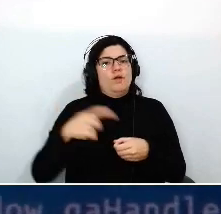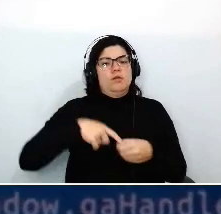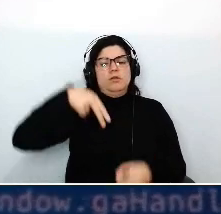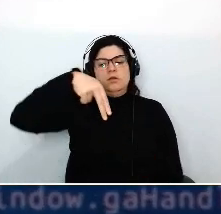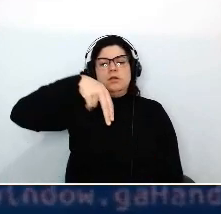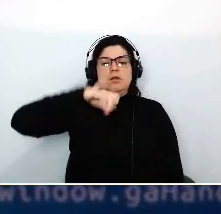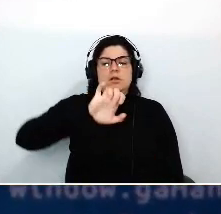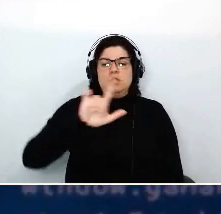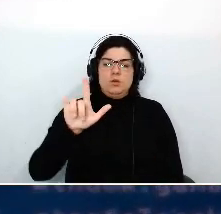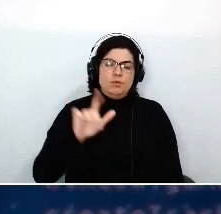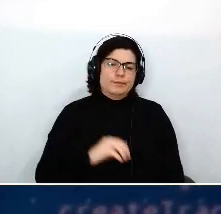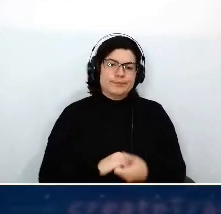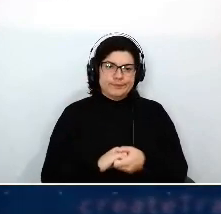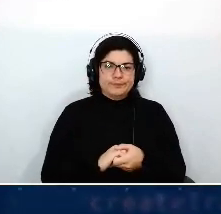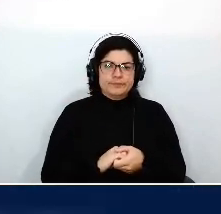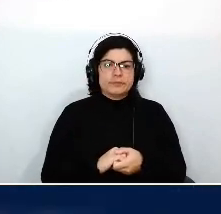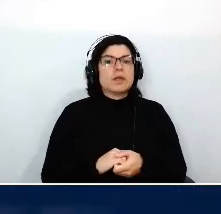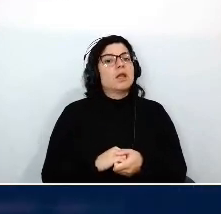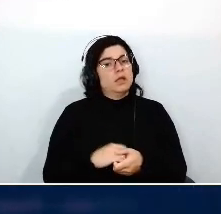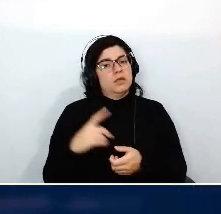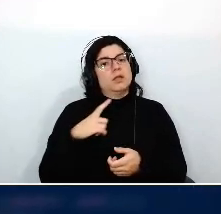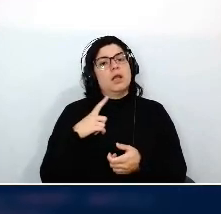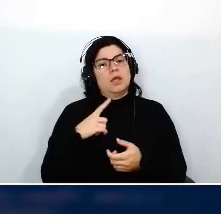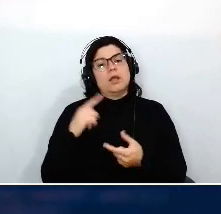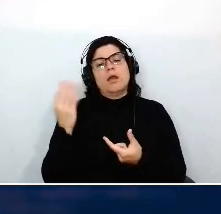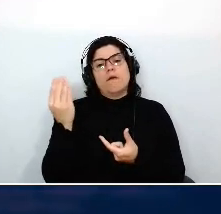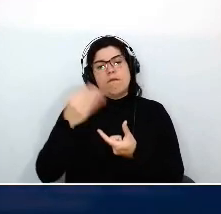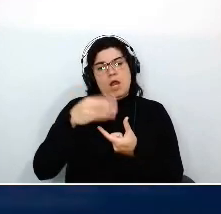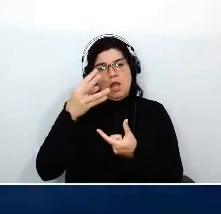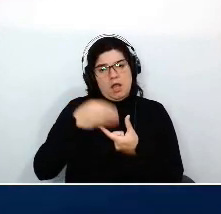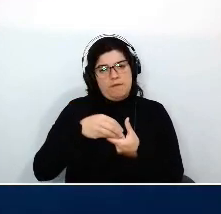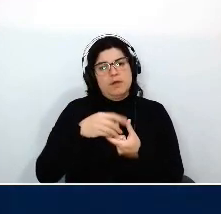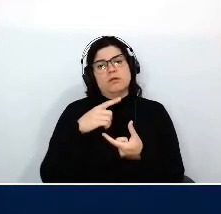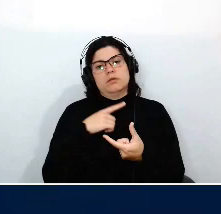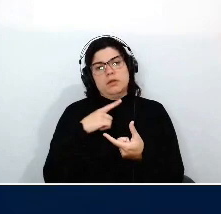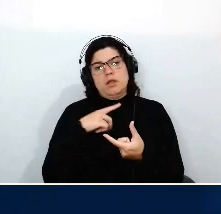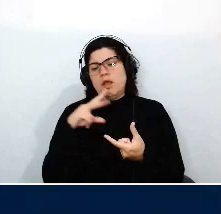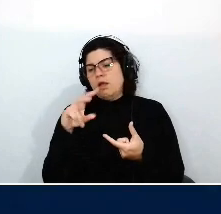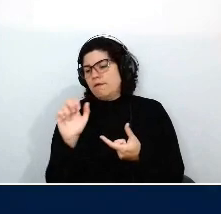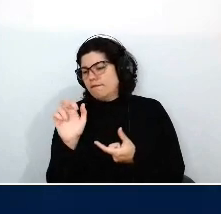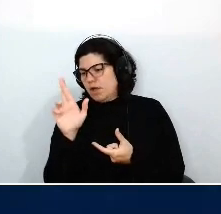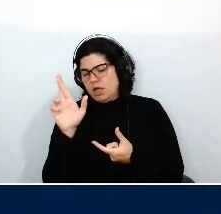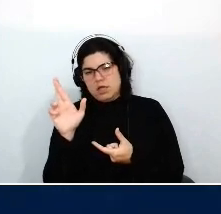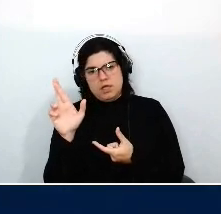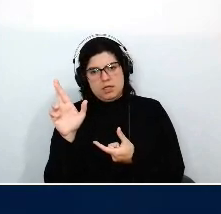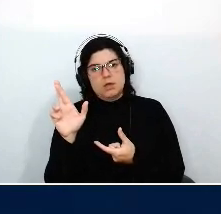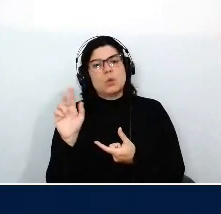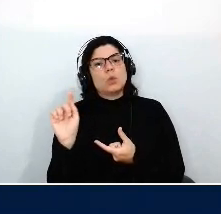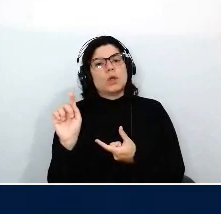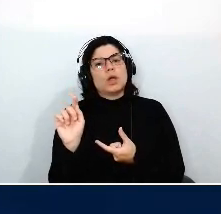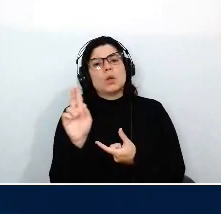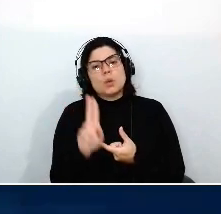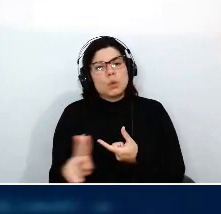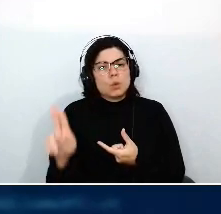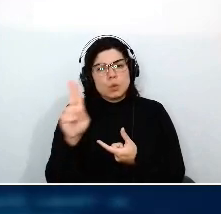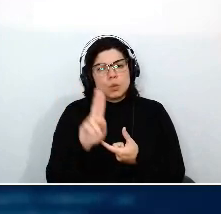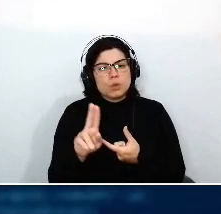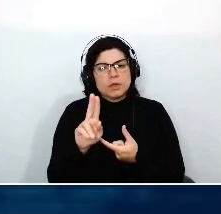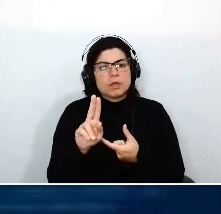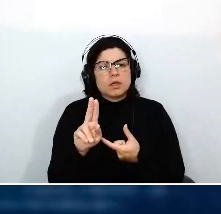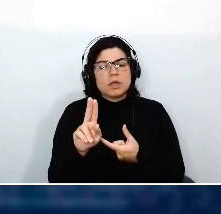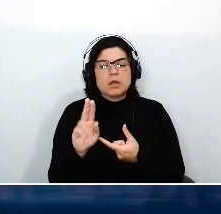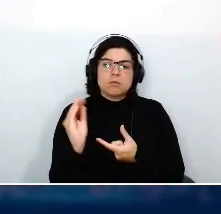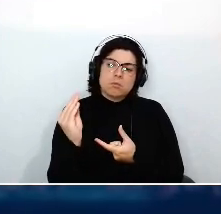E aí sim tem variáveis, e aí você usa var, mas não é só assim, var, valley, você geralmente põe ela para uma